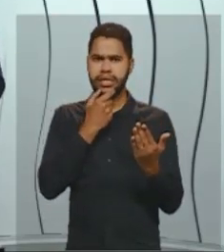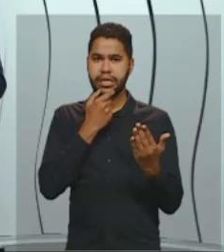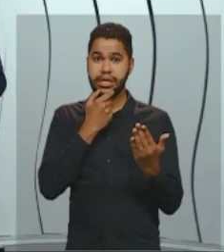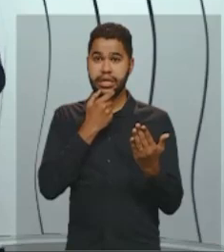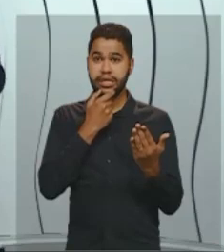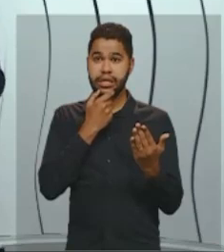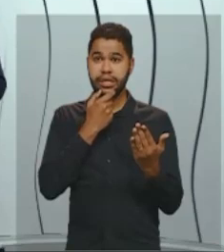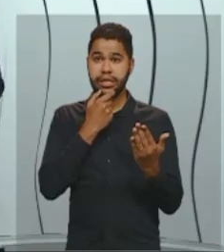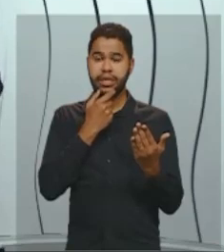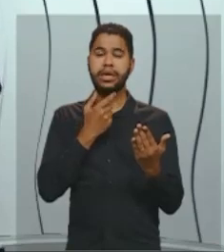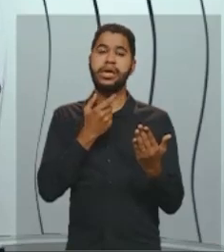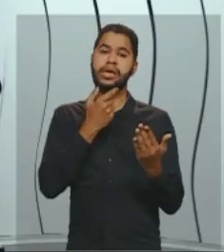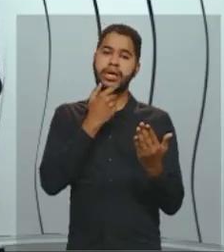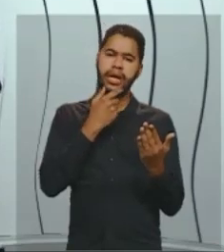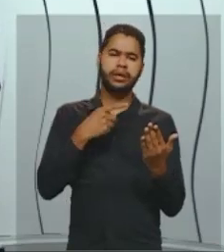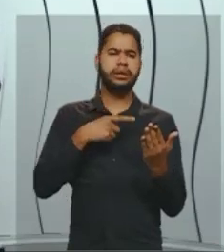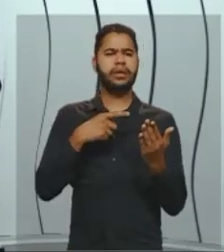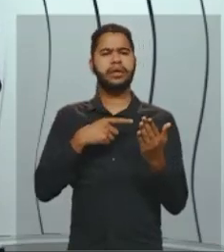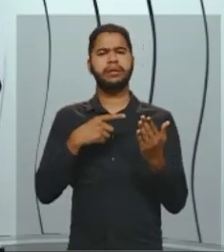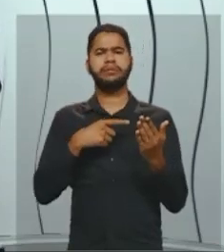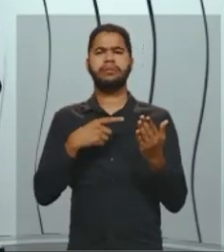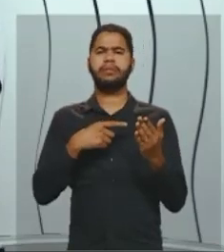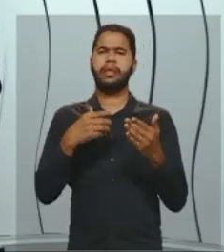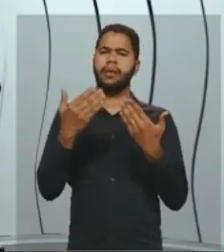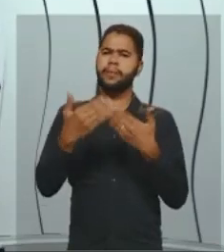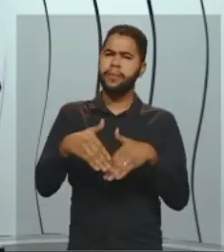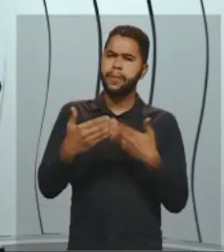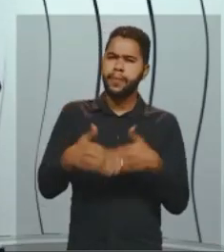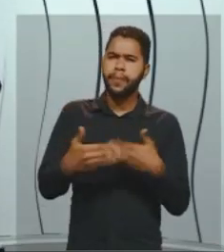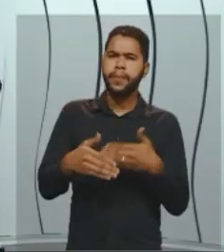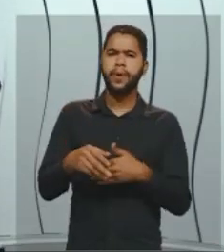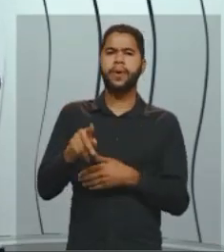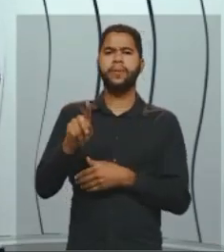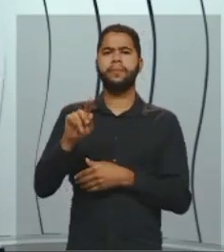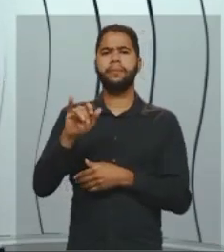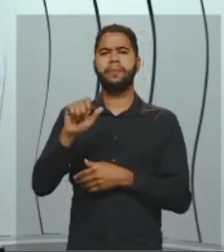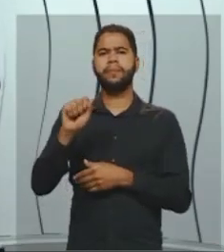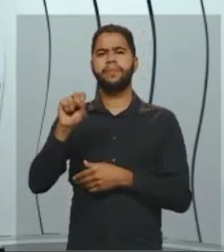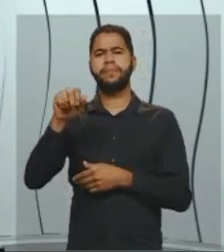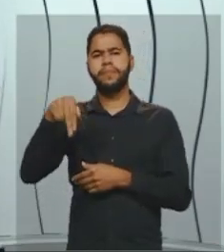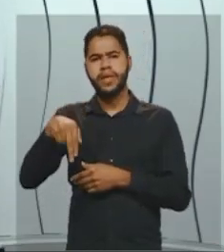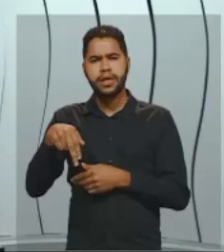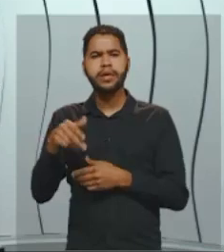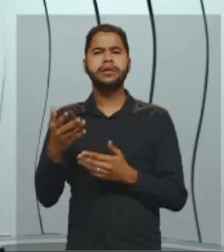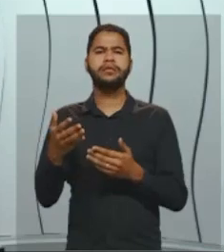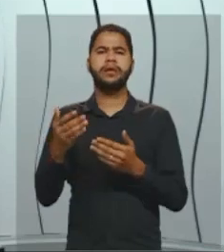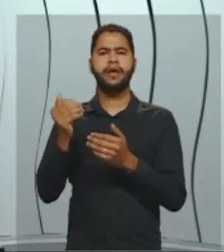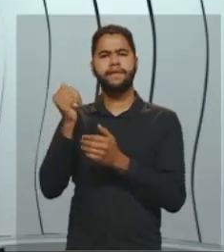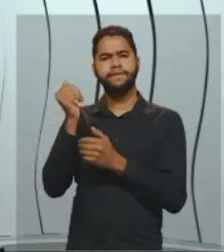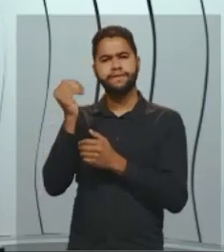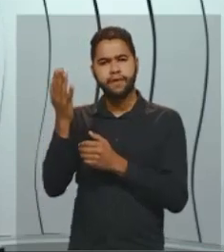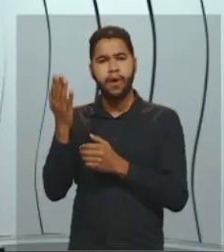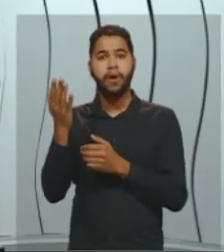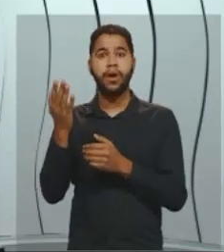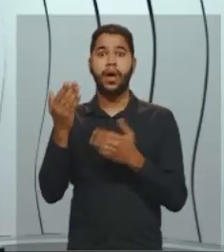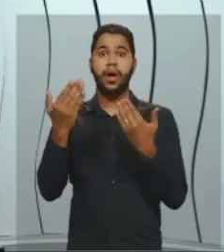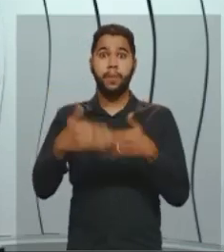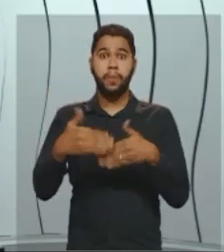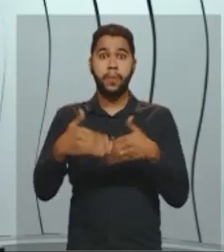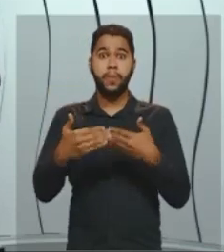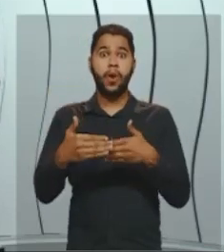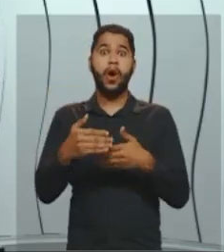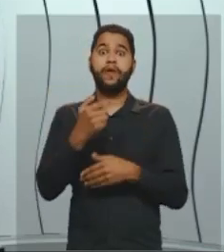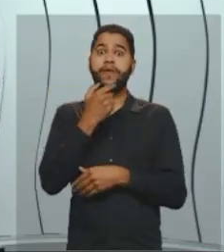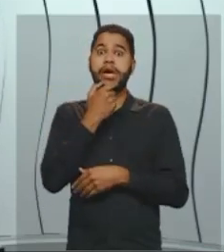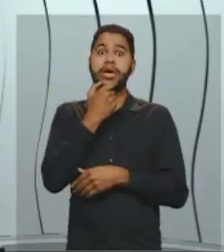que a gente fala também de vários testes internacionais, que a gente fala do PISA, que é aquela avaliação internacional, não é prova de inglês, ou